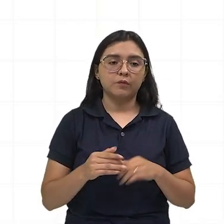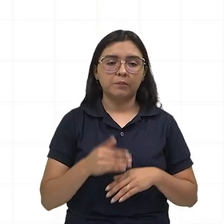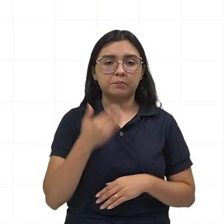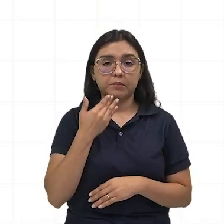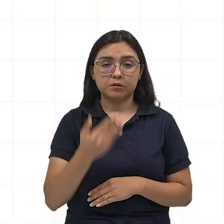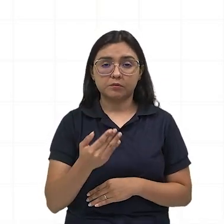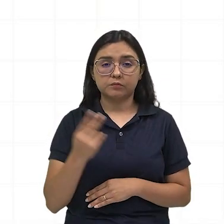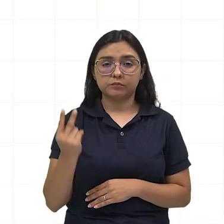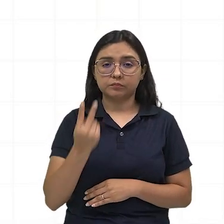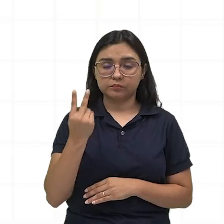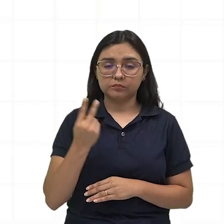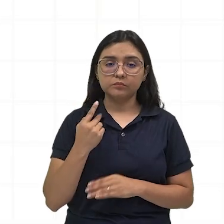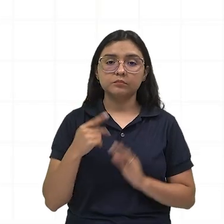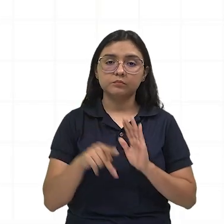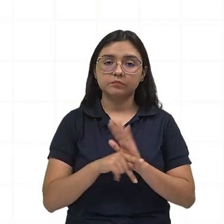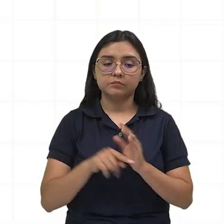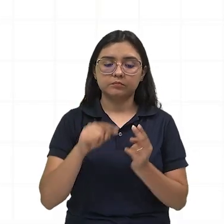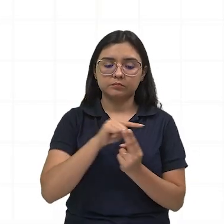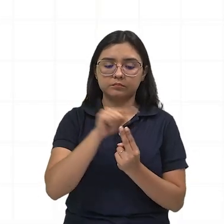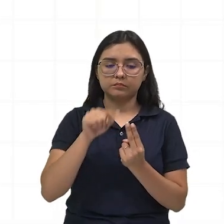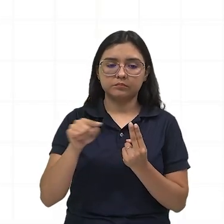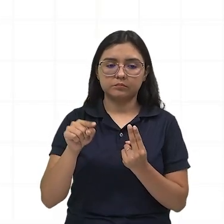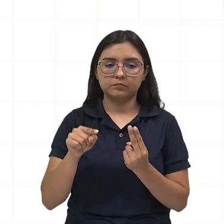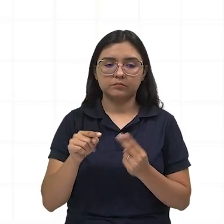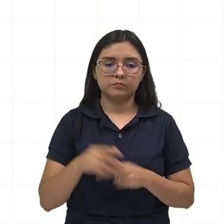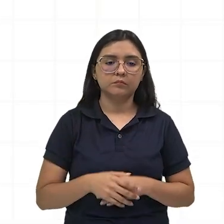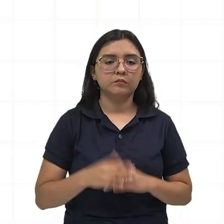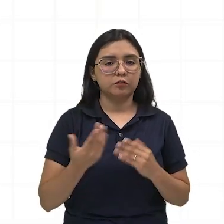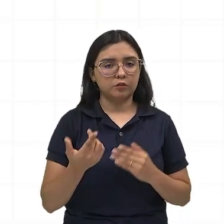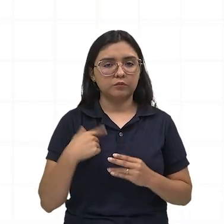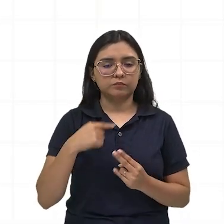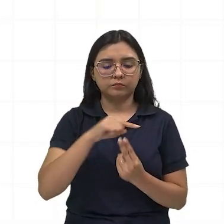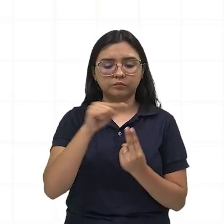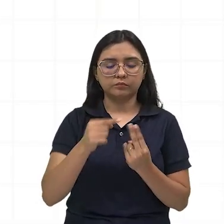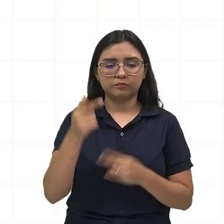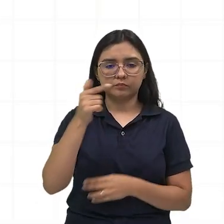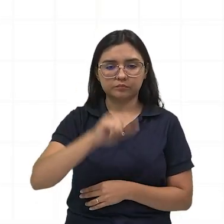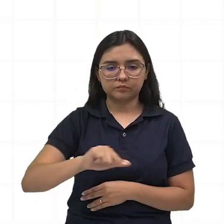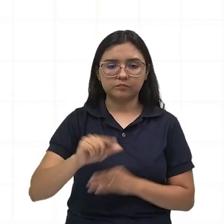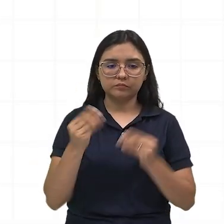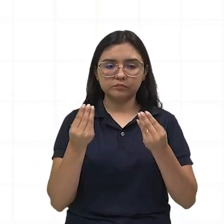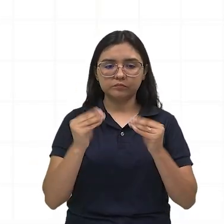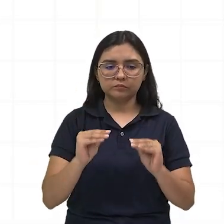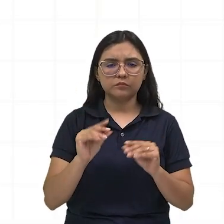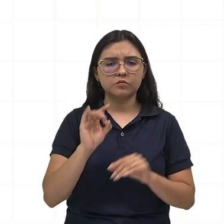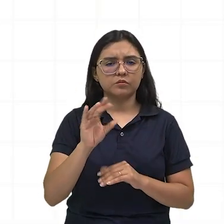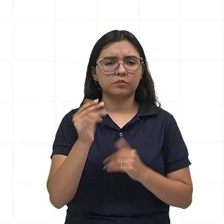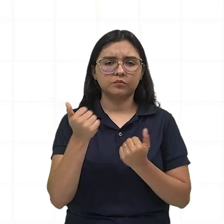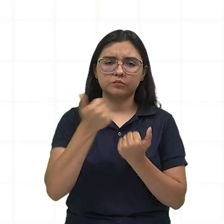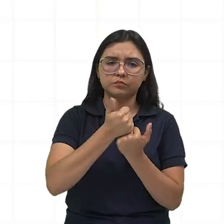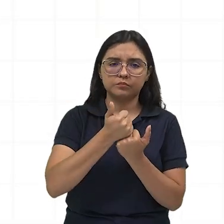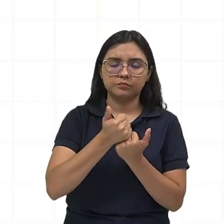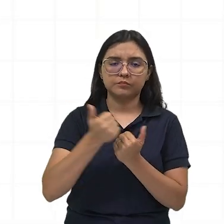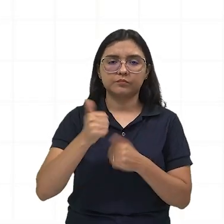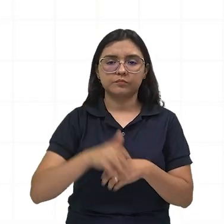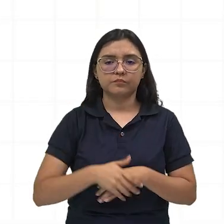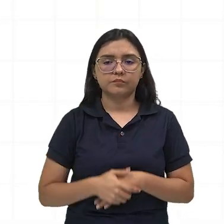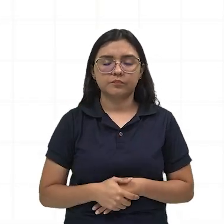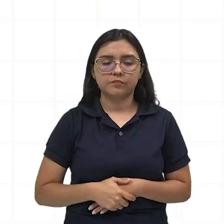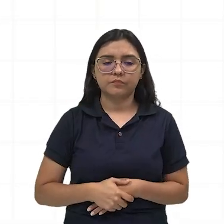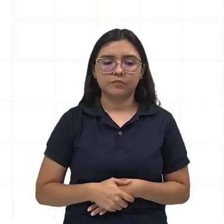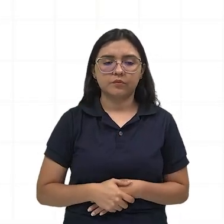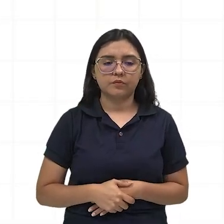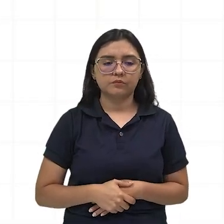vou atribuir um valor para π, então ele será repetido. Muito simples, né? Só é substituir, olha.